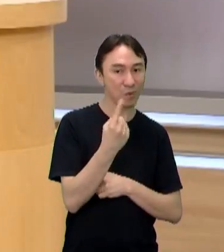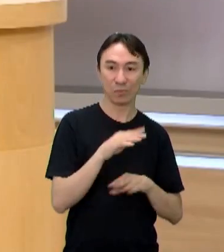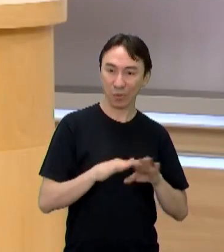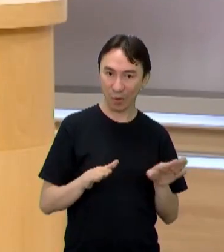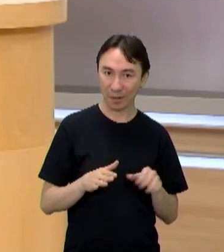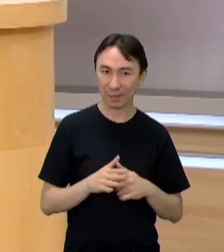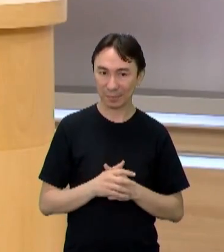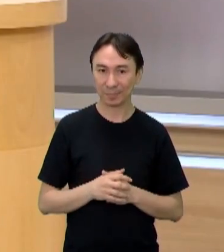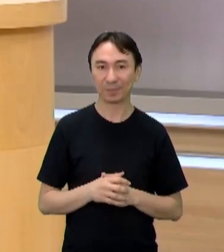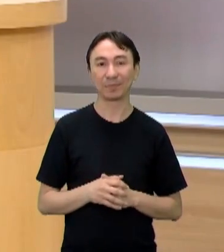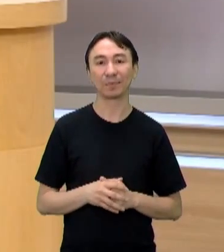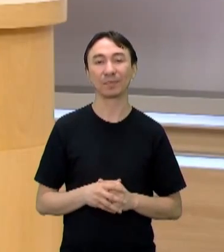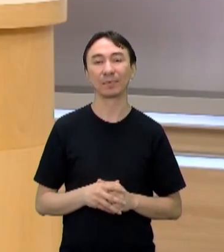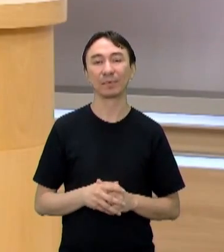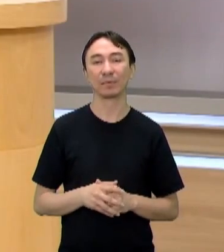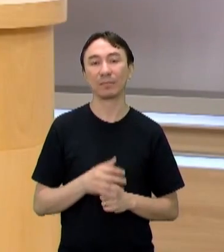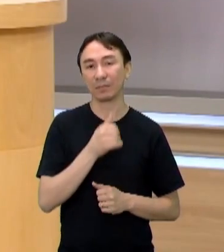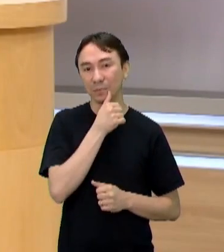lá.